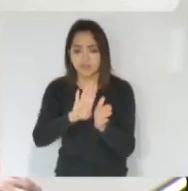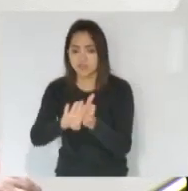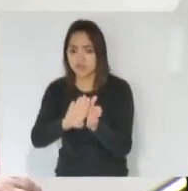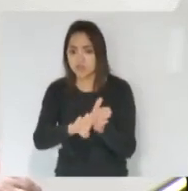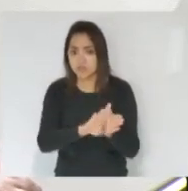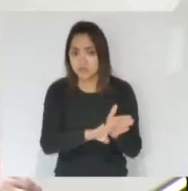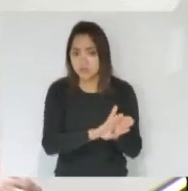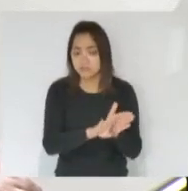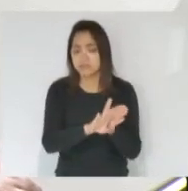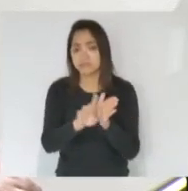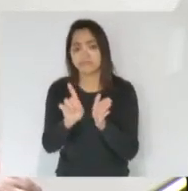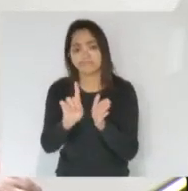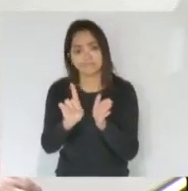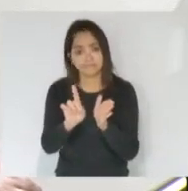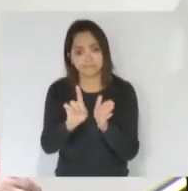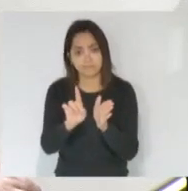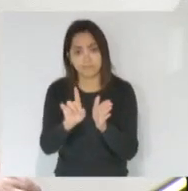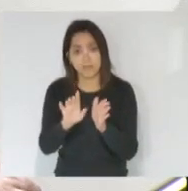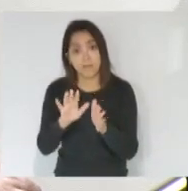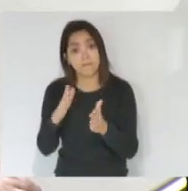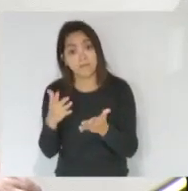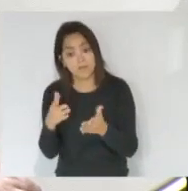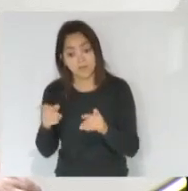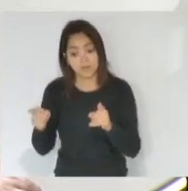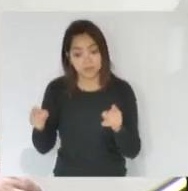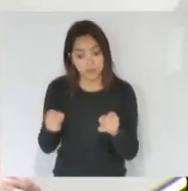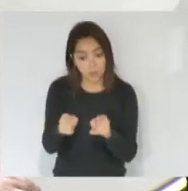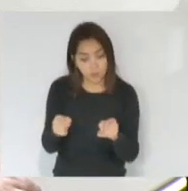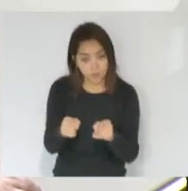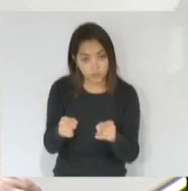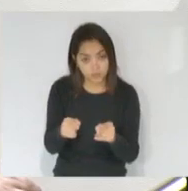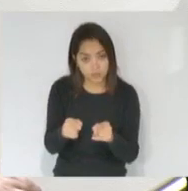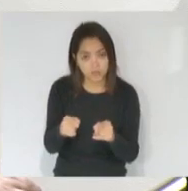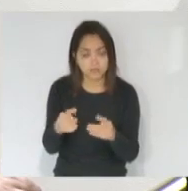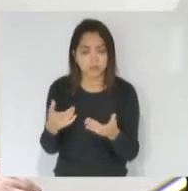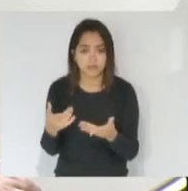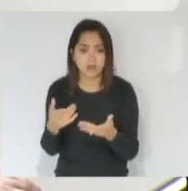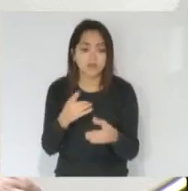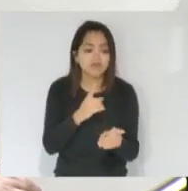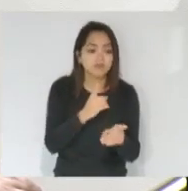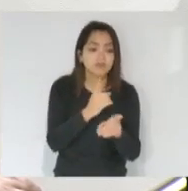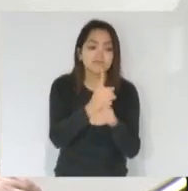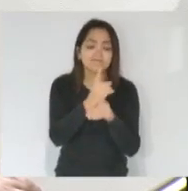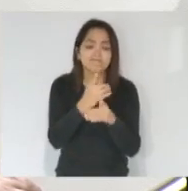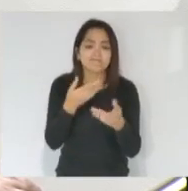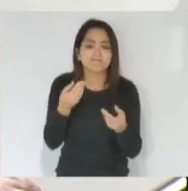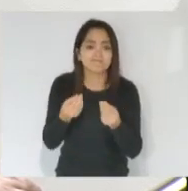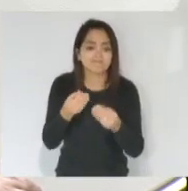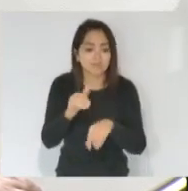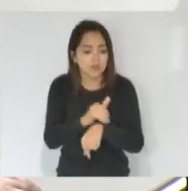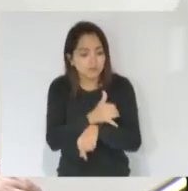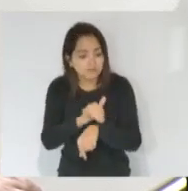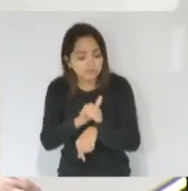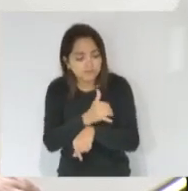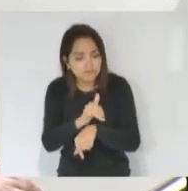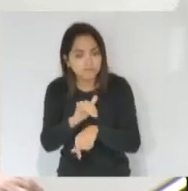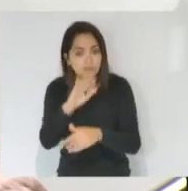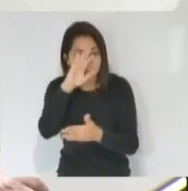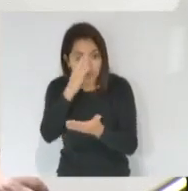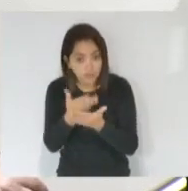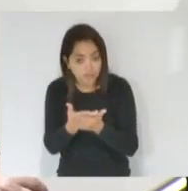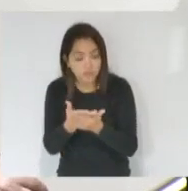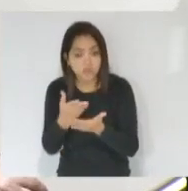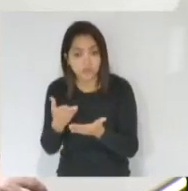pelo menos a curto prazo, deputado Sopelsa, se encontre uma alternativa, e acredito no bom